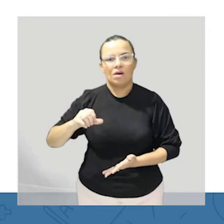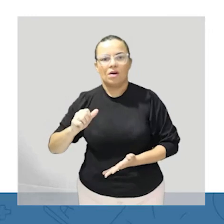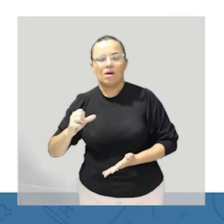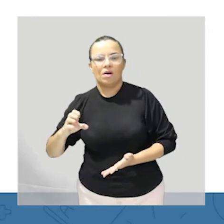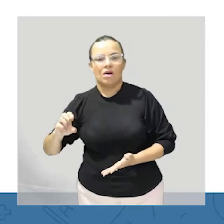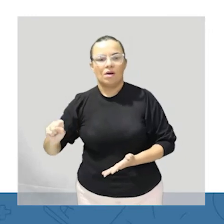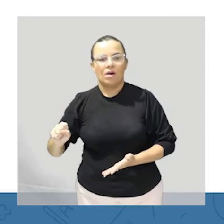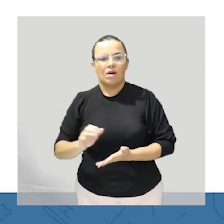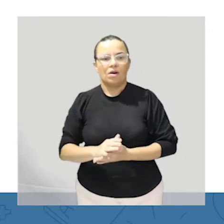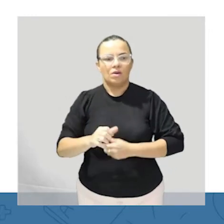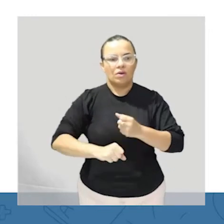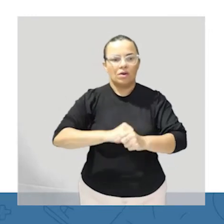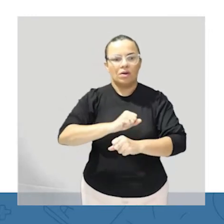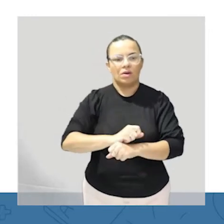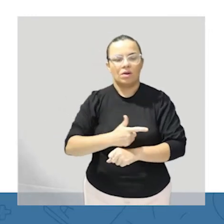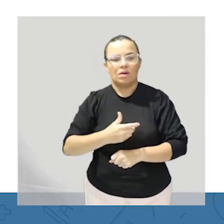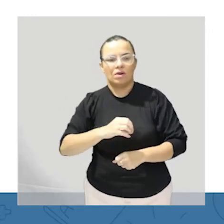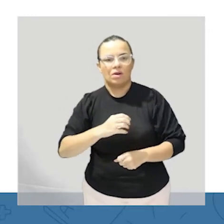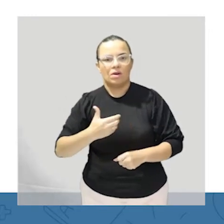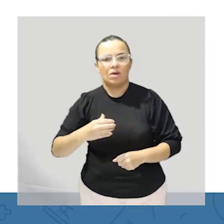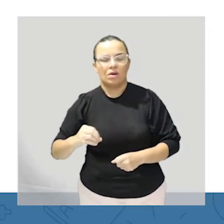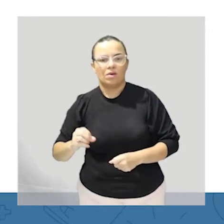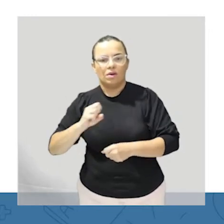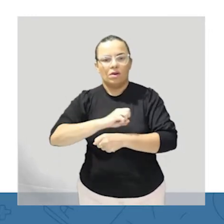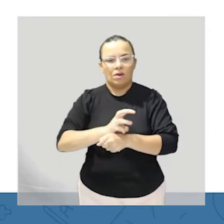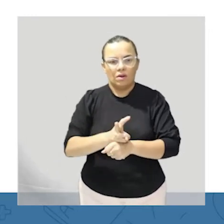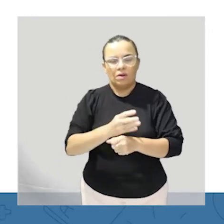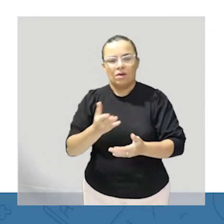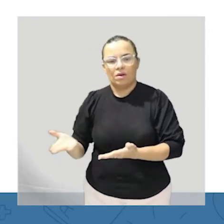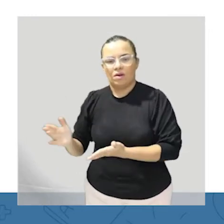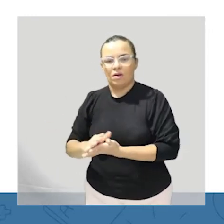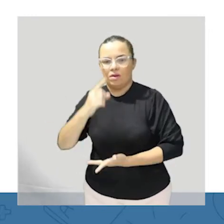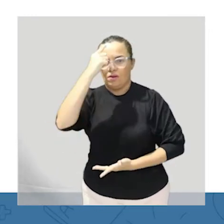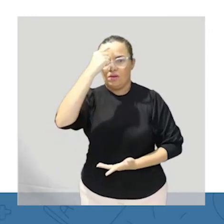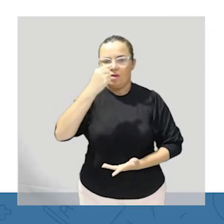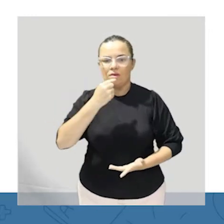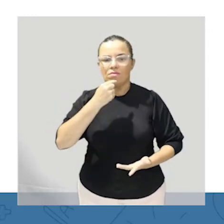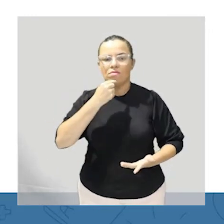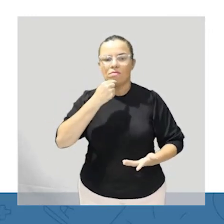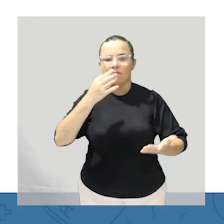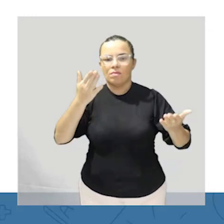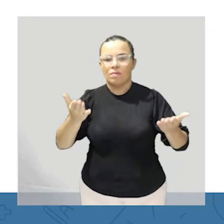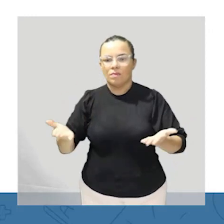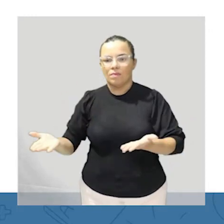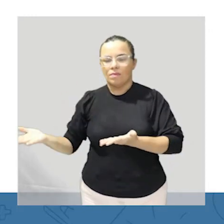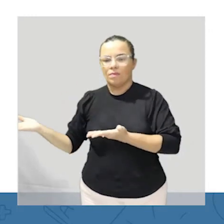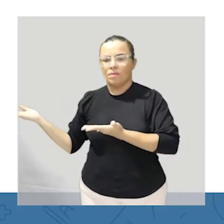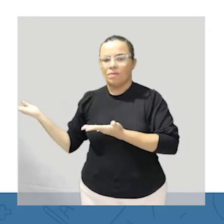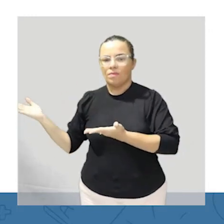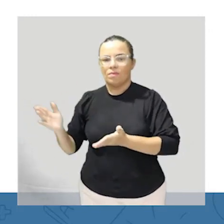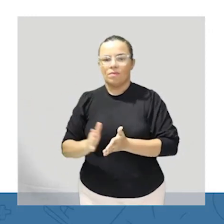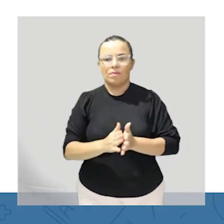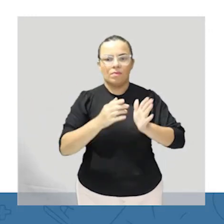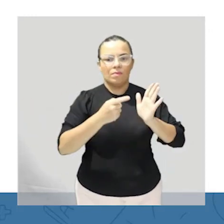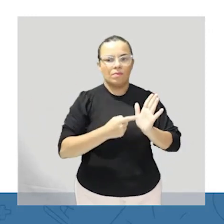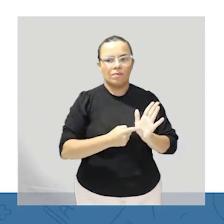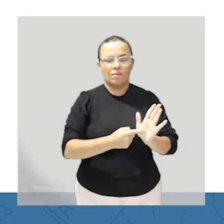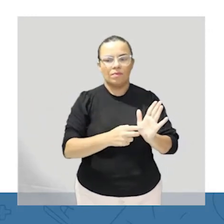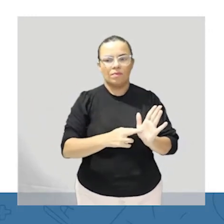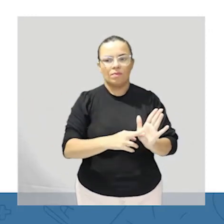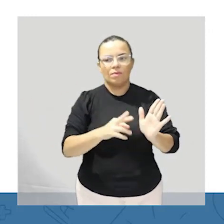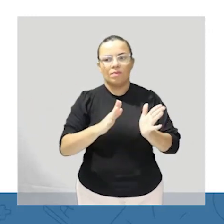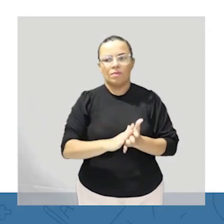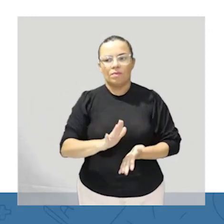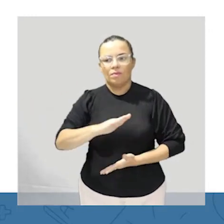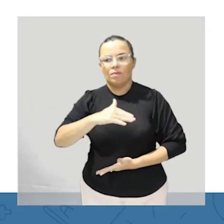UEMA em 2020. Olha só, a imagem a seguir mostra uma representação